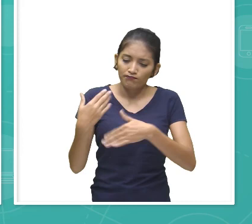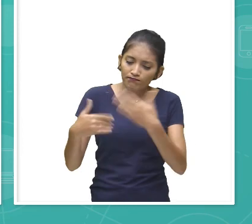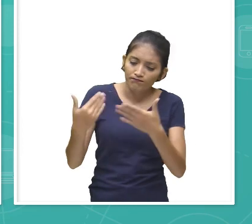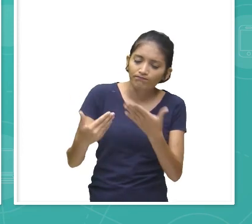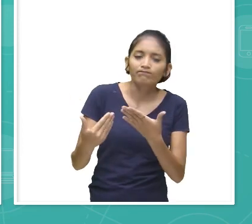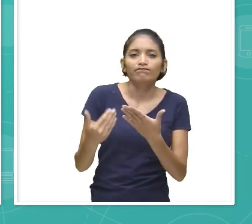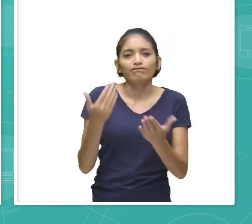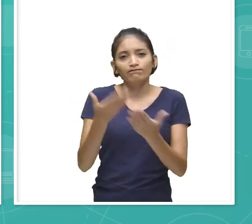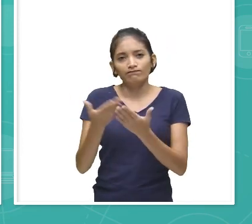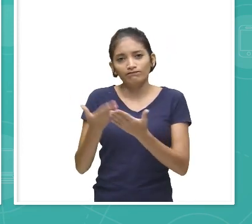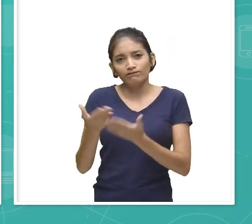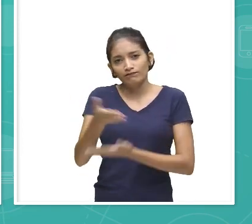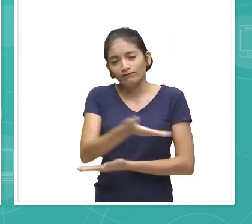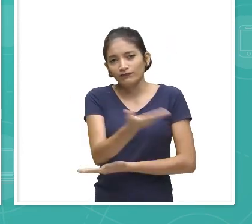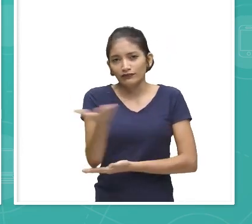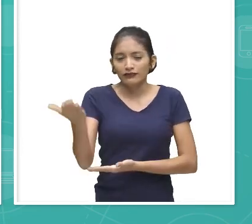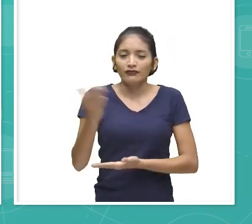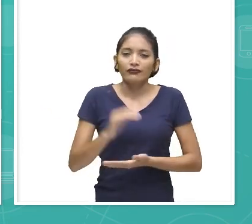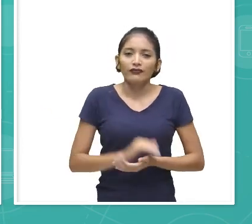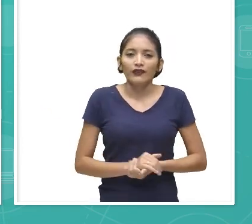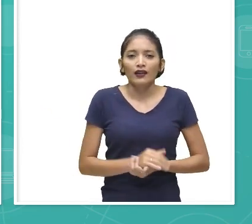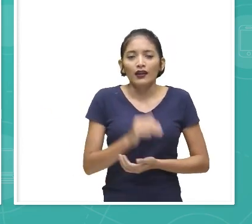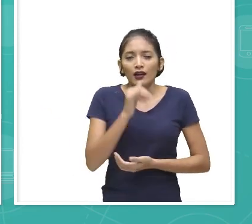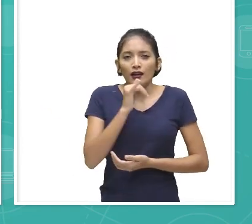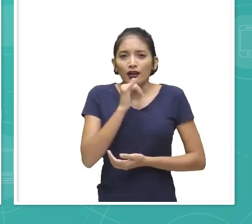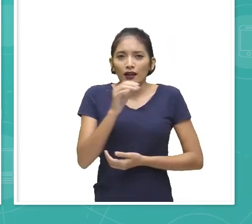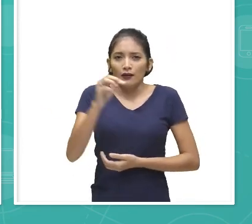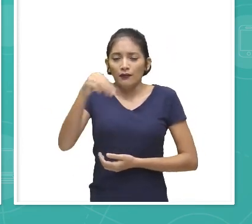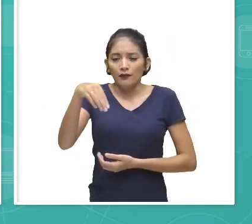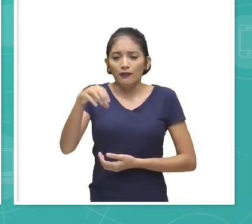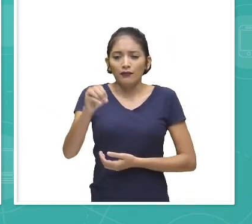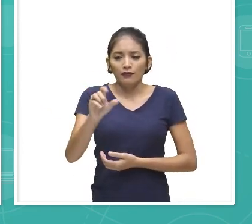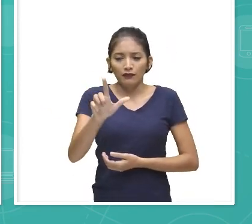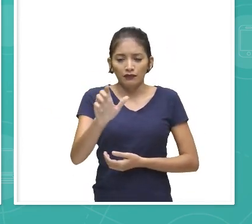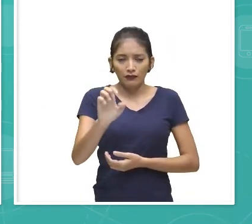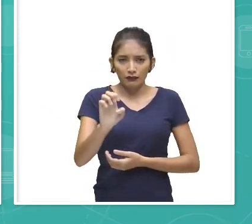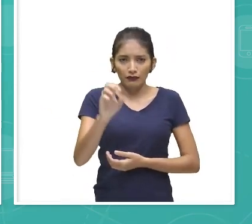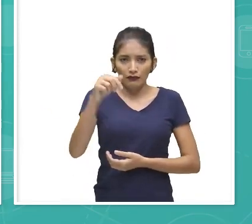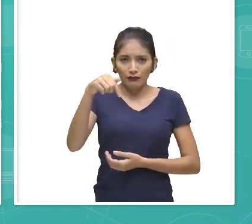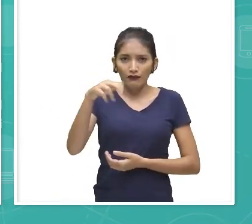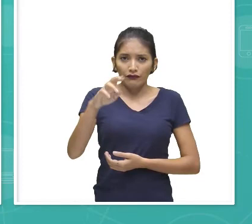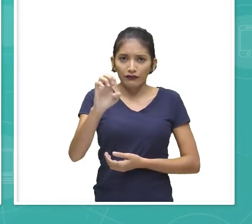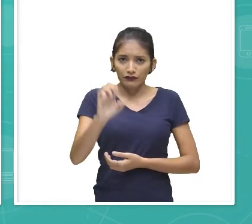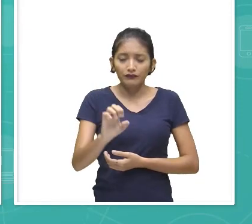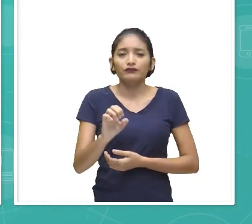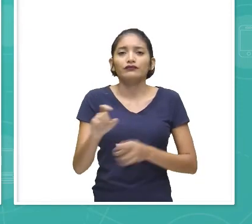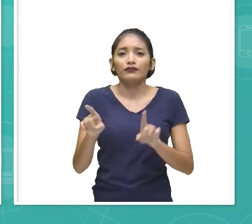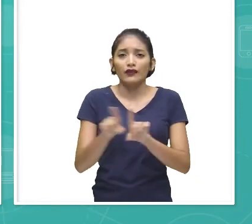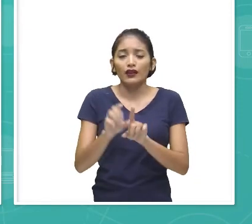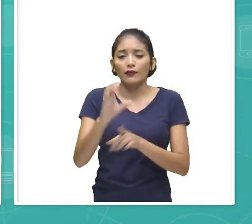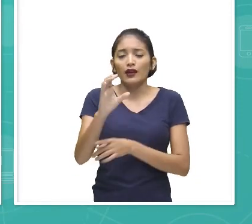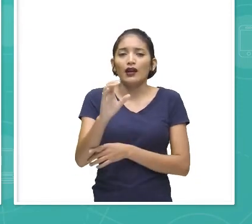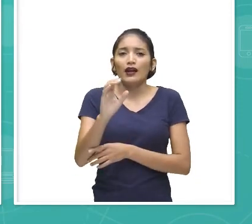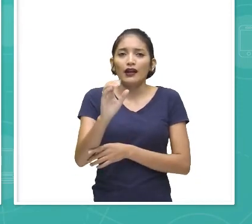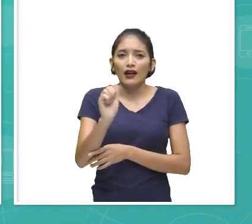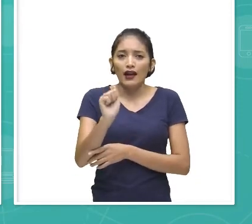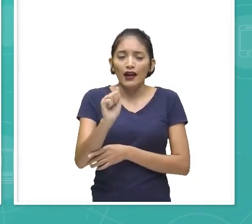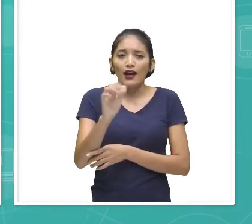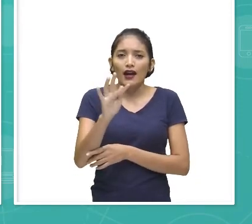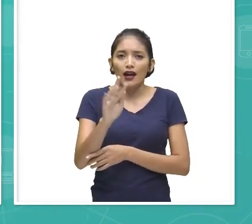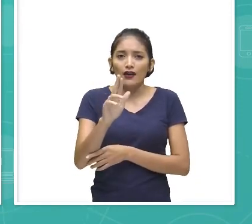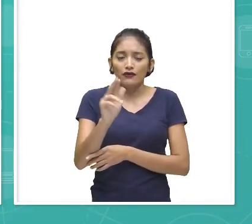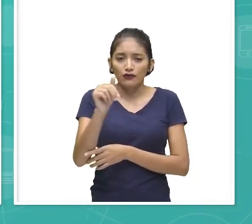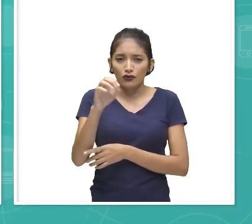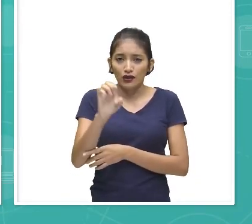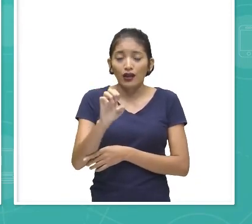para vocês, né? Como moleque, cafuné, né? Quitanda, várias palavras que